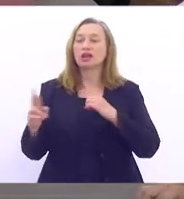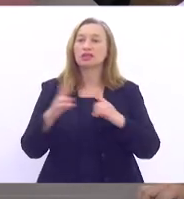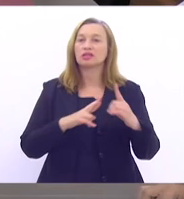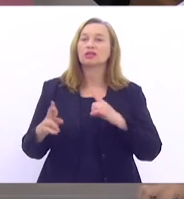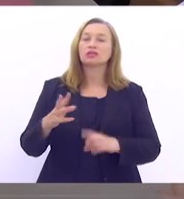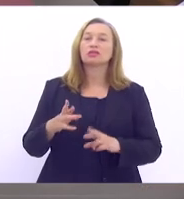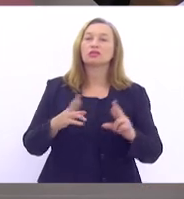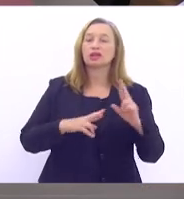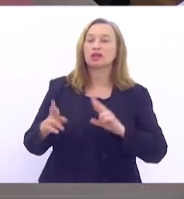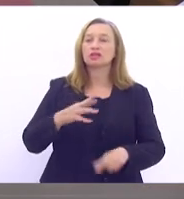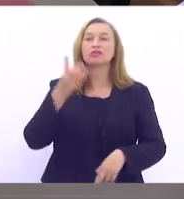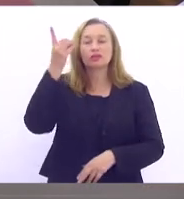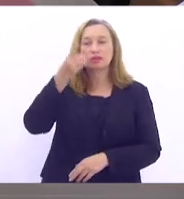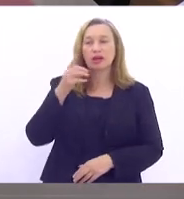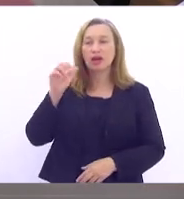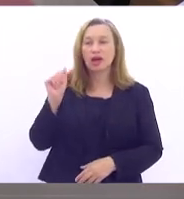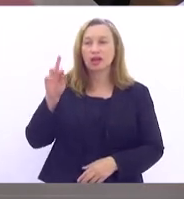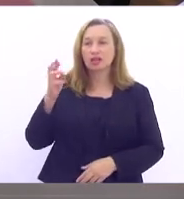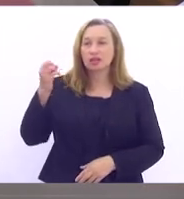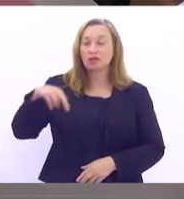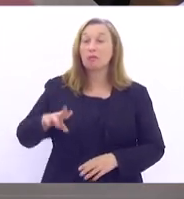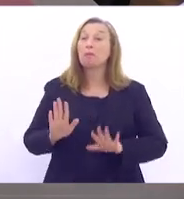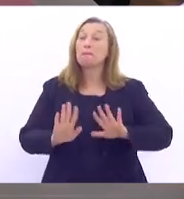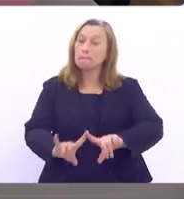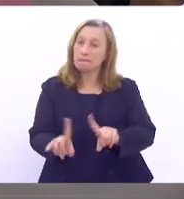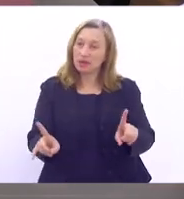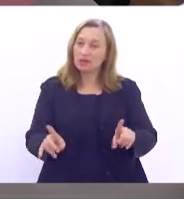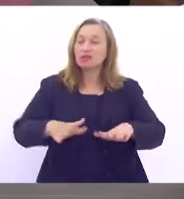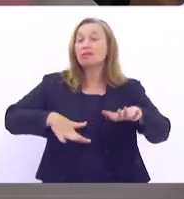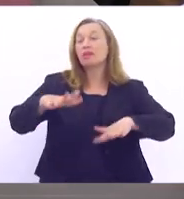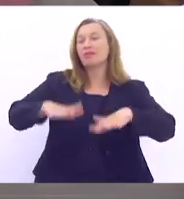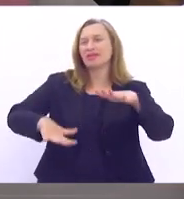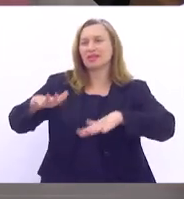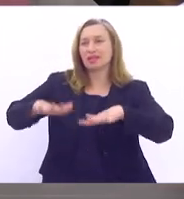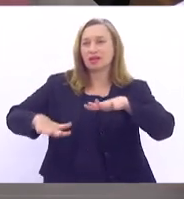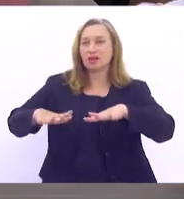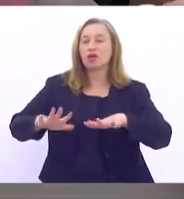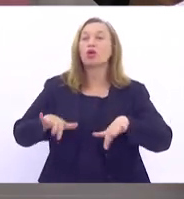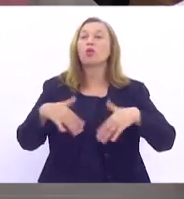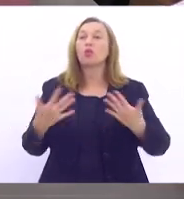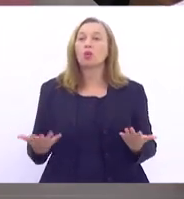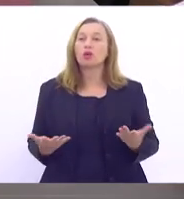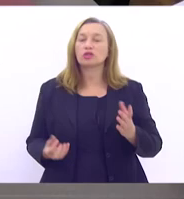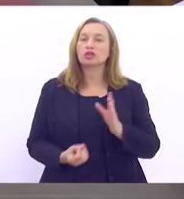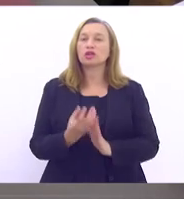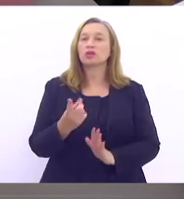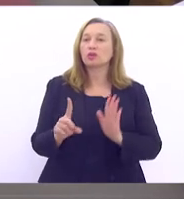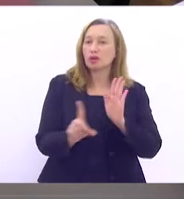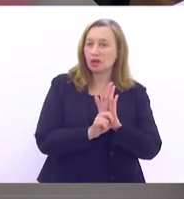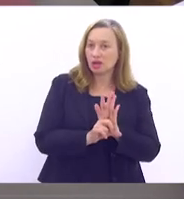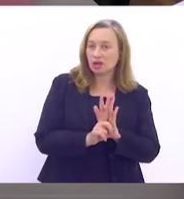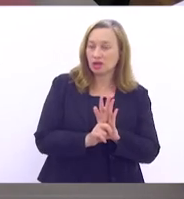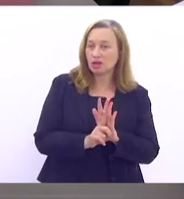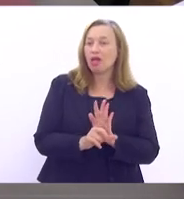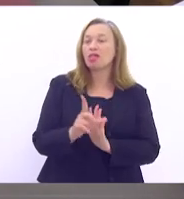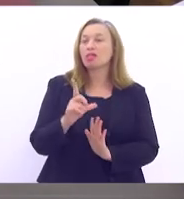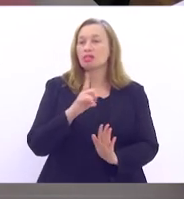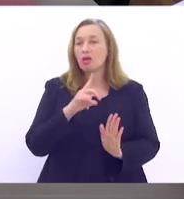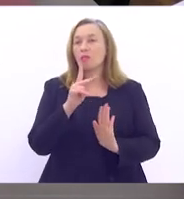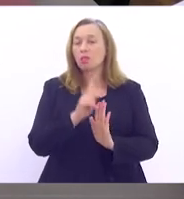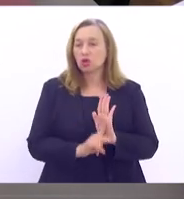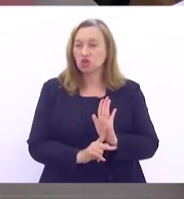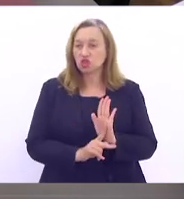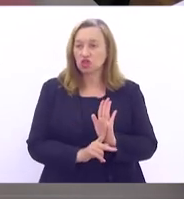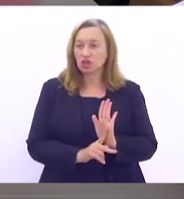precisa... Me permite uma parte alterar, do texto, Sérgio. Pois não. Mas, independente disso, quando o legislador tem um projeto mãe ali,